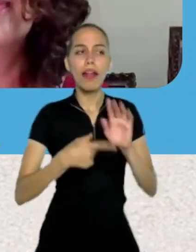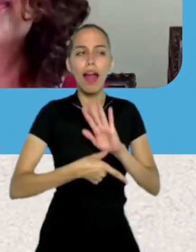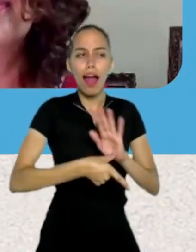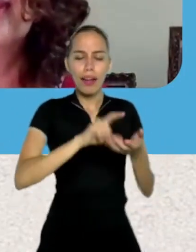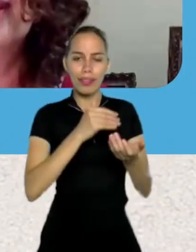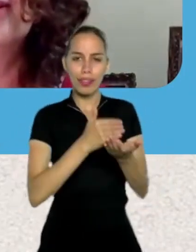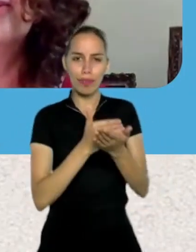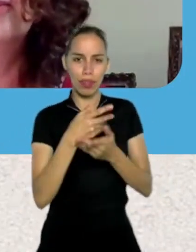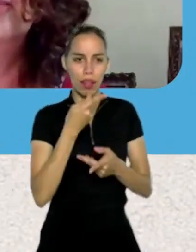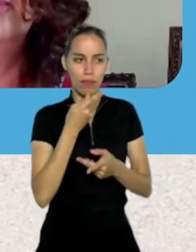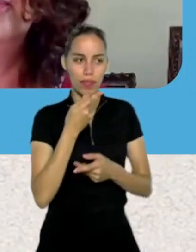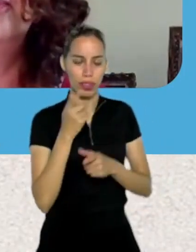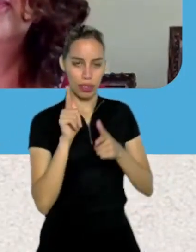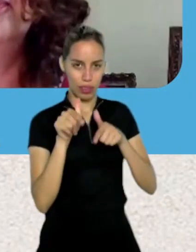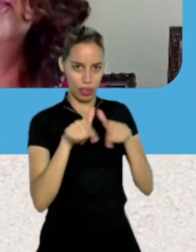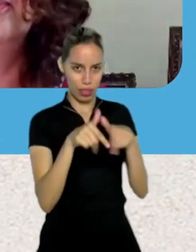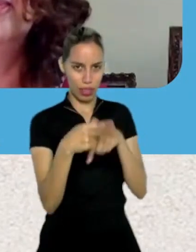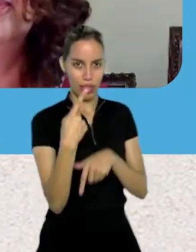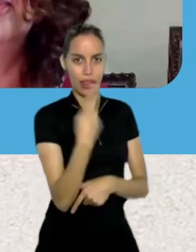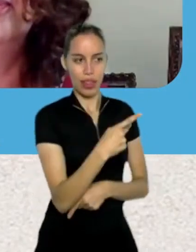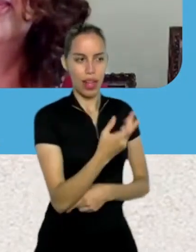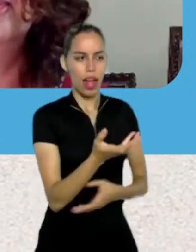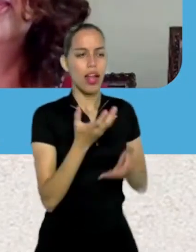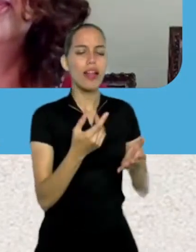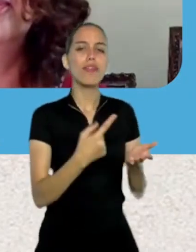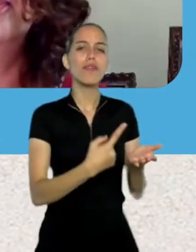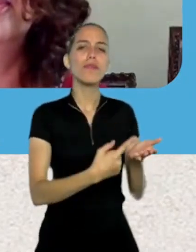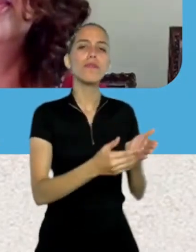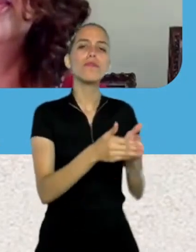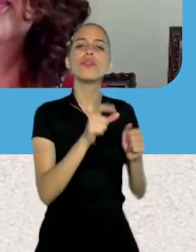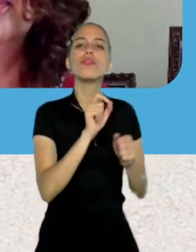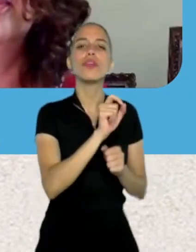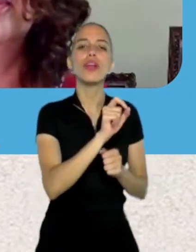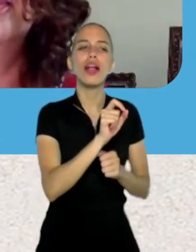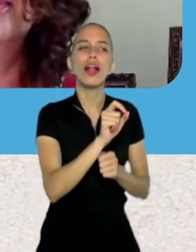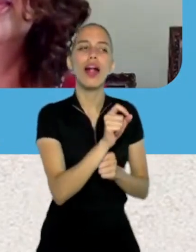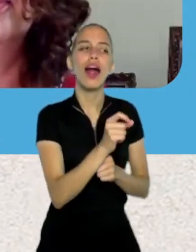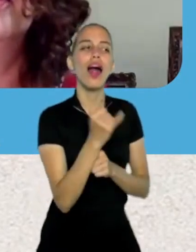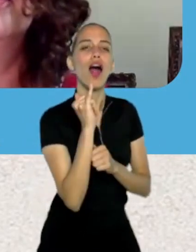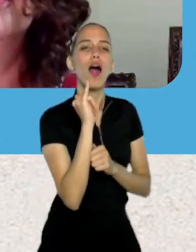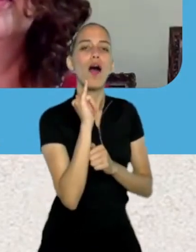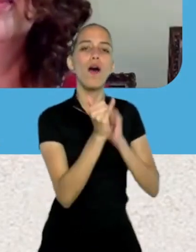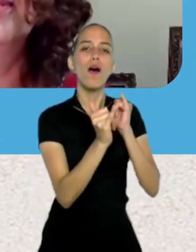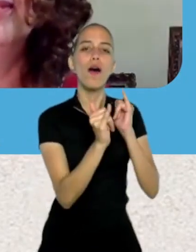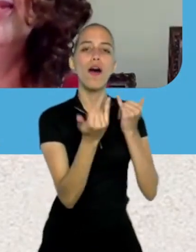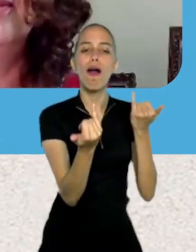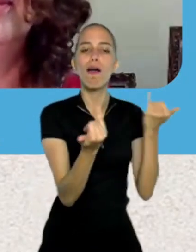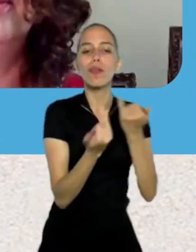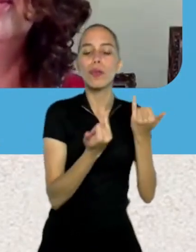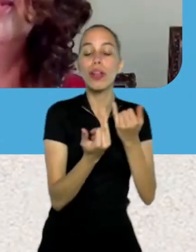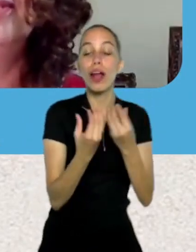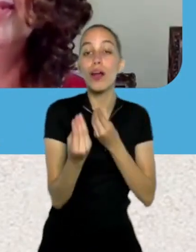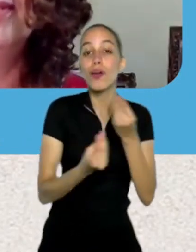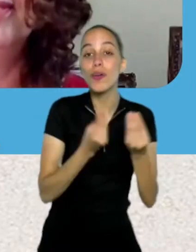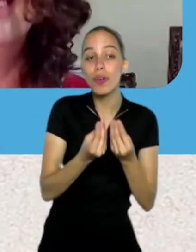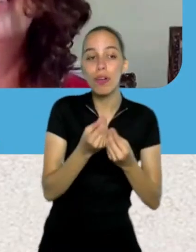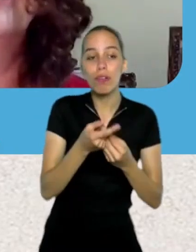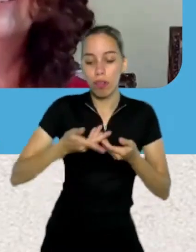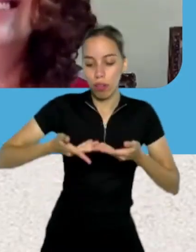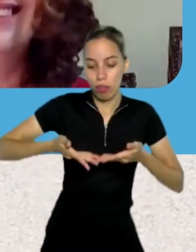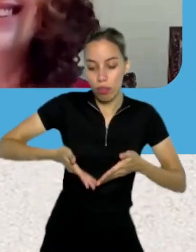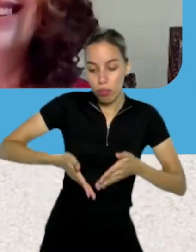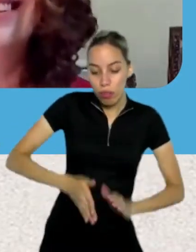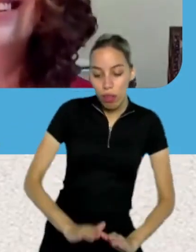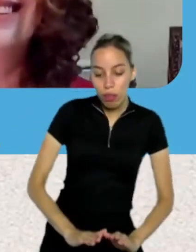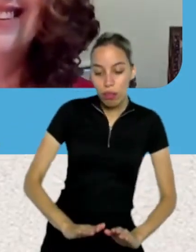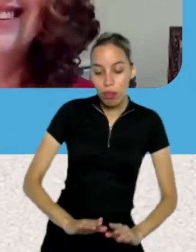trabalho, dos seus livros, eu quero te pedir para contar ali da Júnia menina, do seu nascimento inusitado lá no Amapá, depois